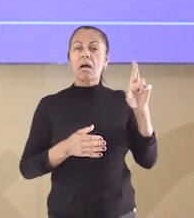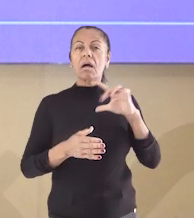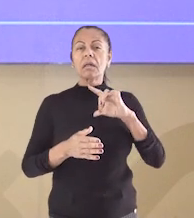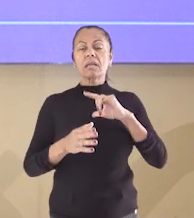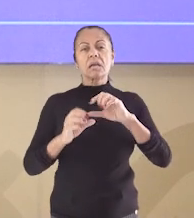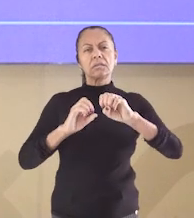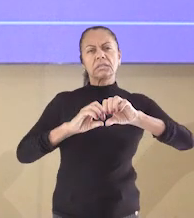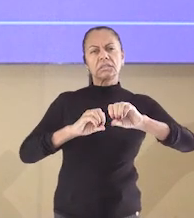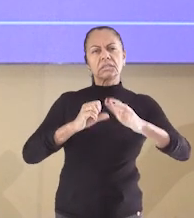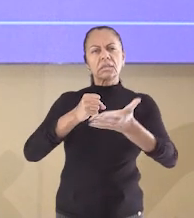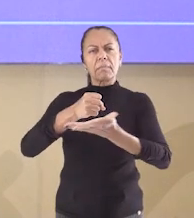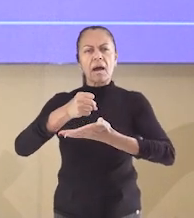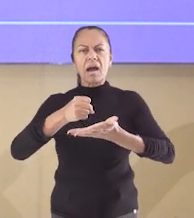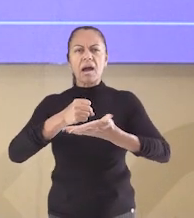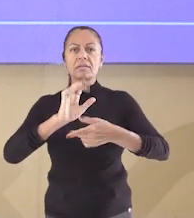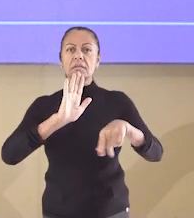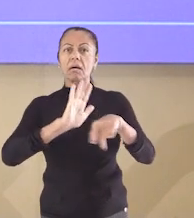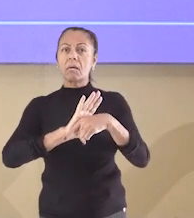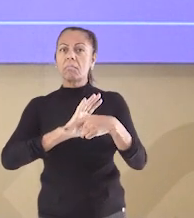si mesmo.